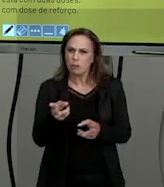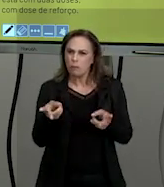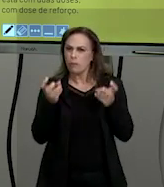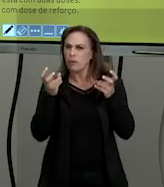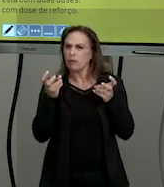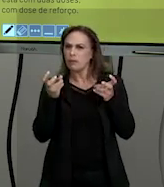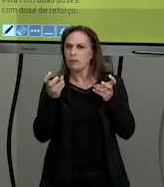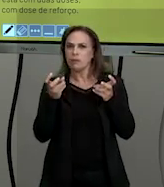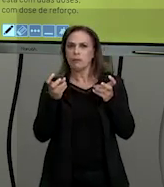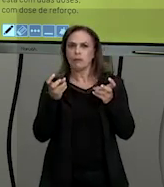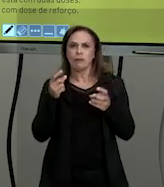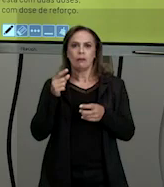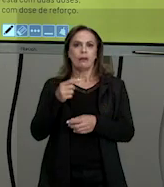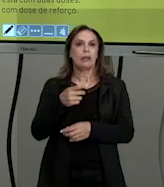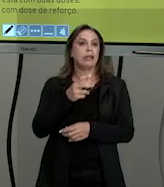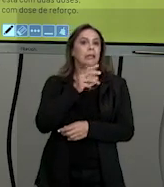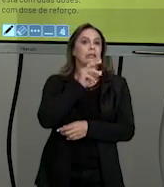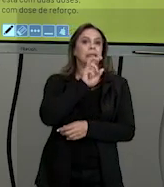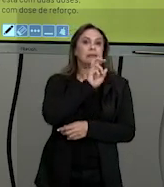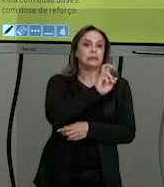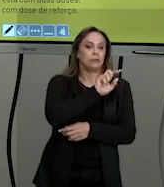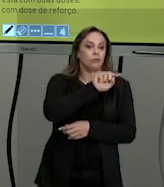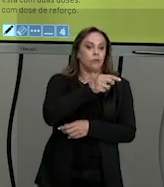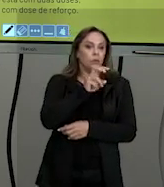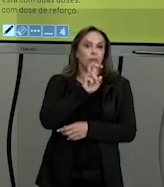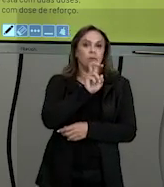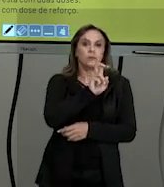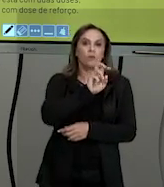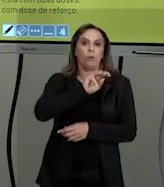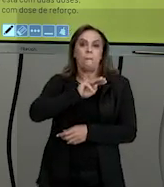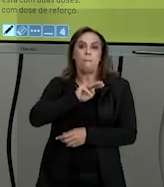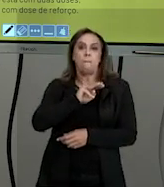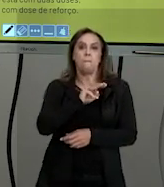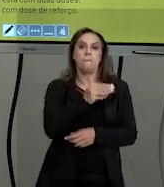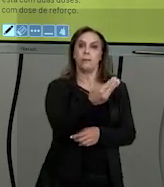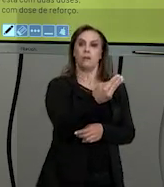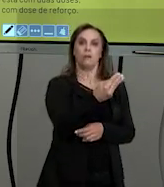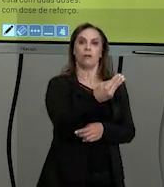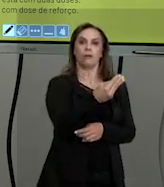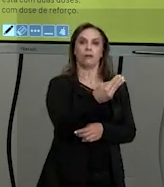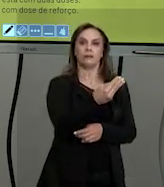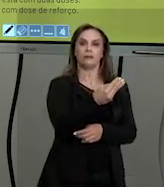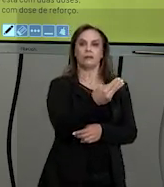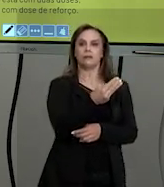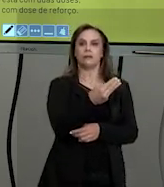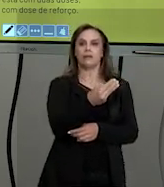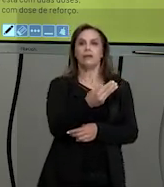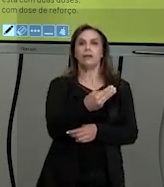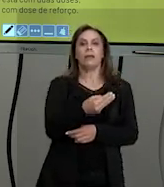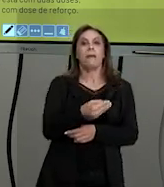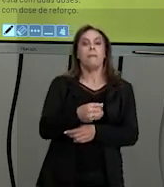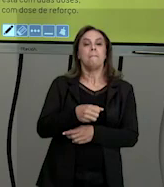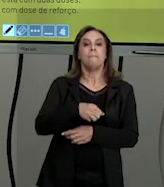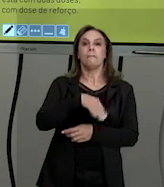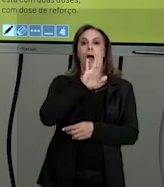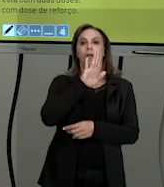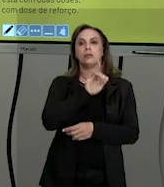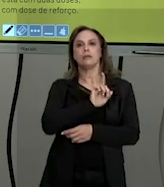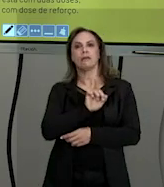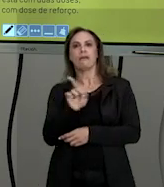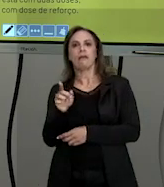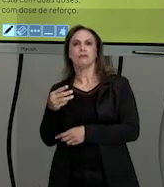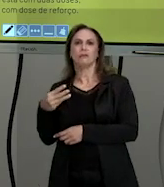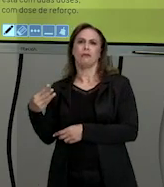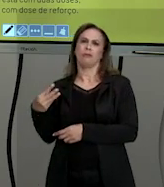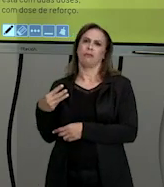número infinitamente maior do que as 33 que eles estão tentando, que eles supostamente associaram à